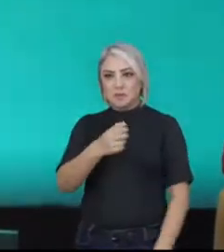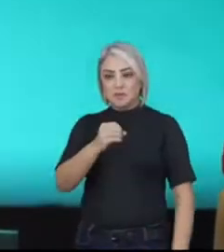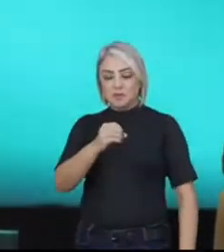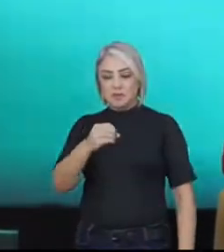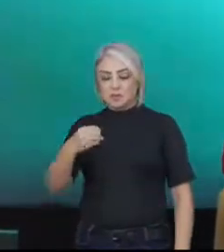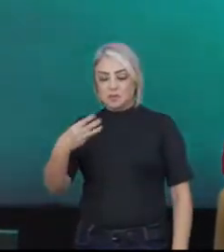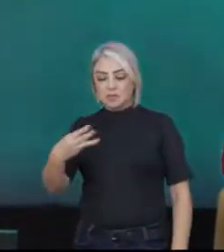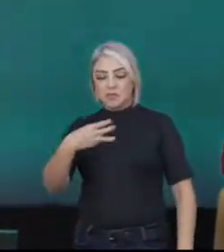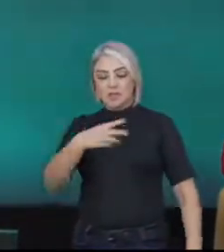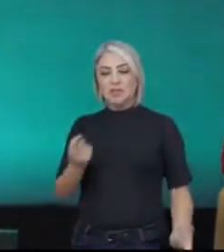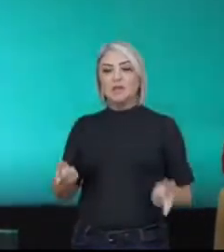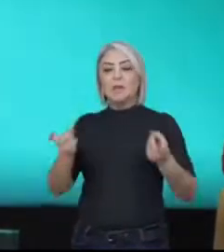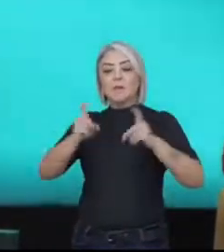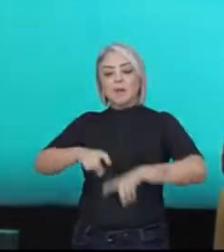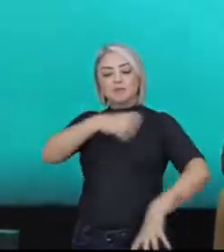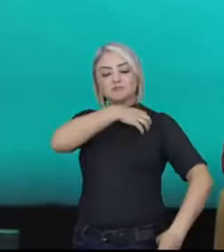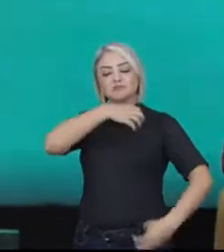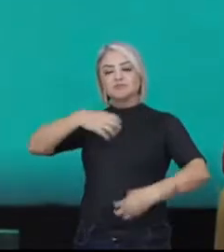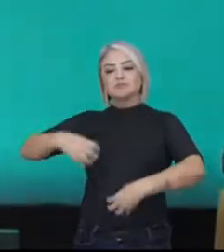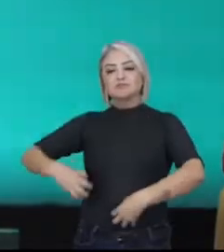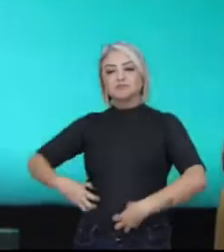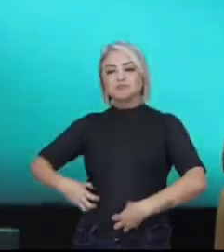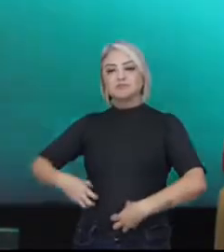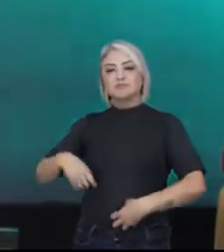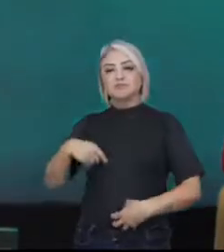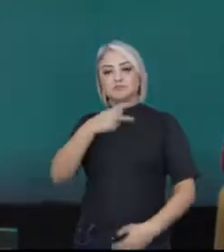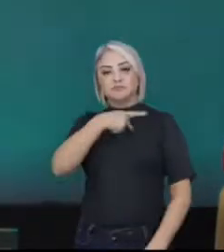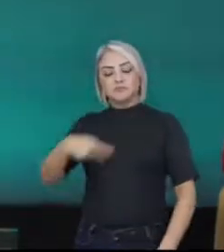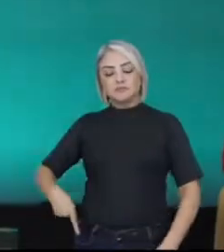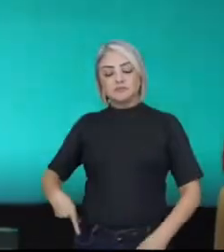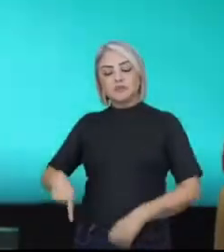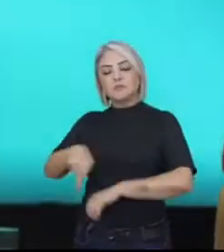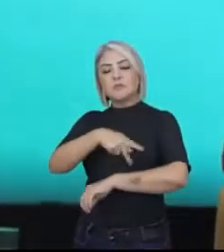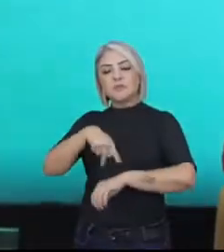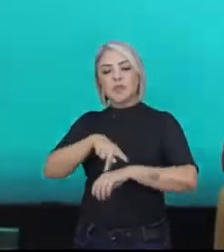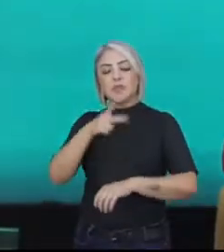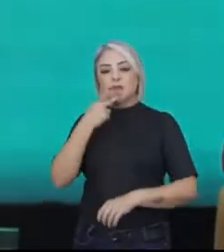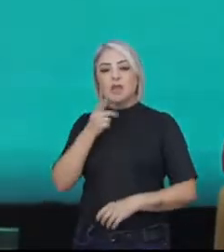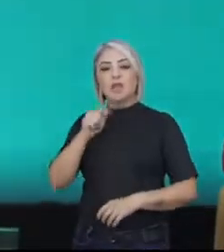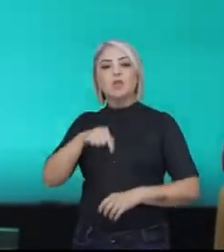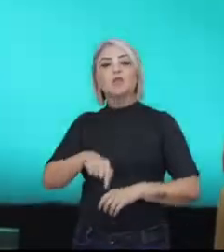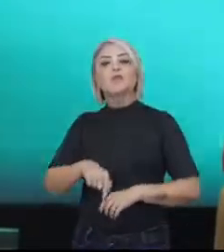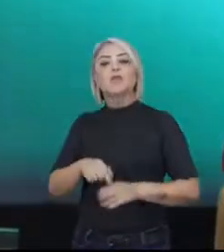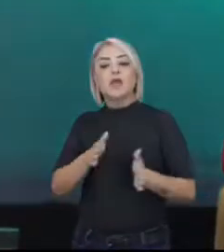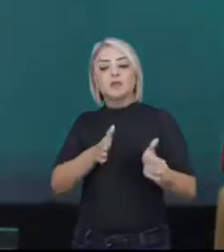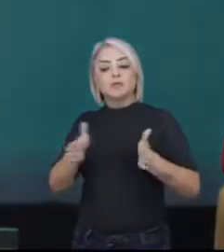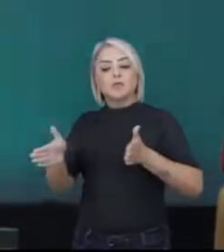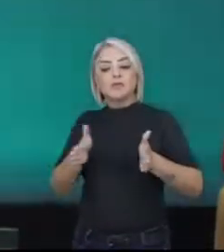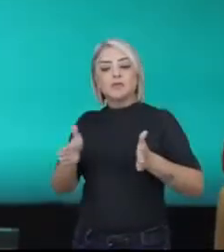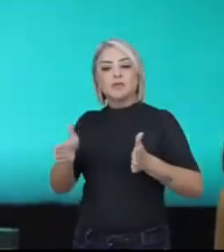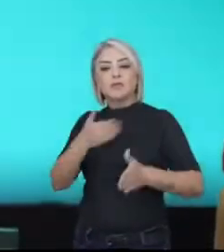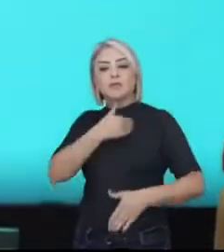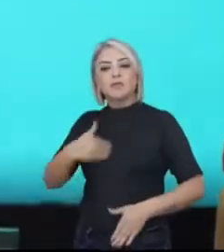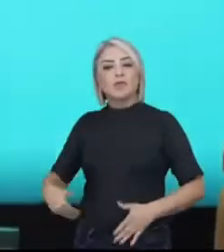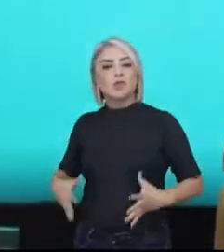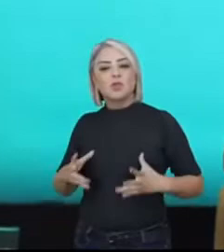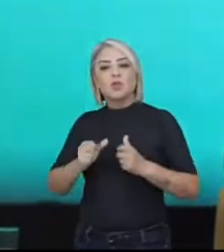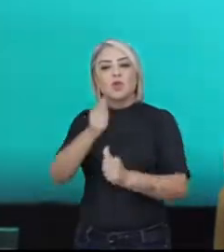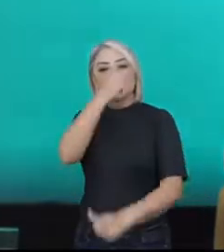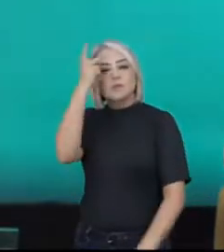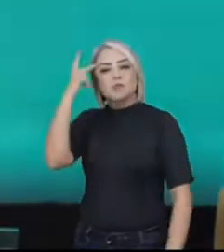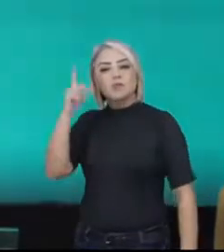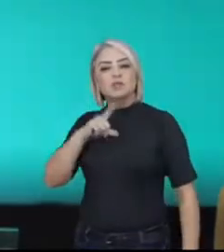como presidente da República, eu disse que, ao final do meu mandato, todos os brasileiros tivessem pelo menos